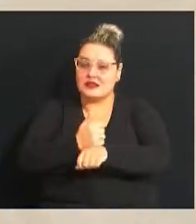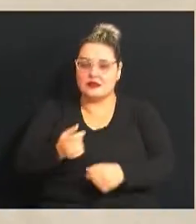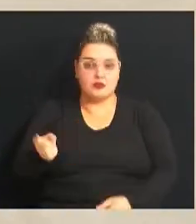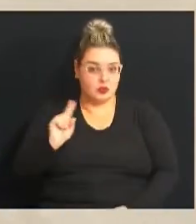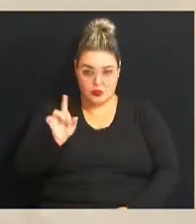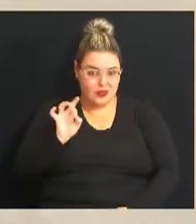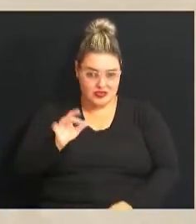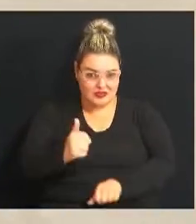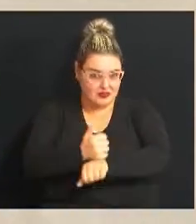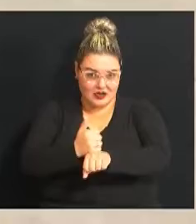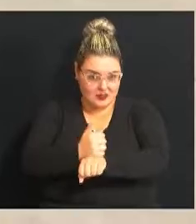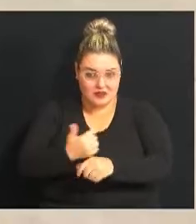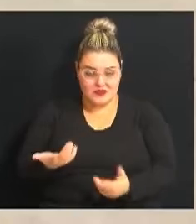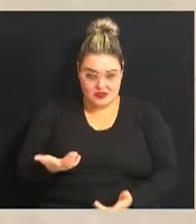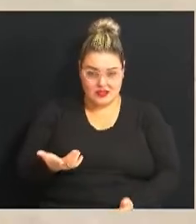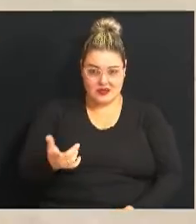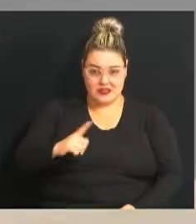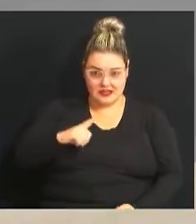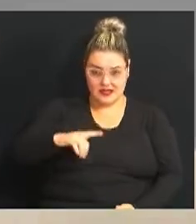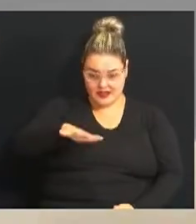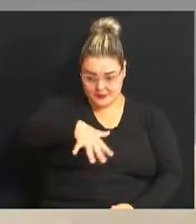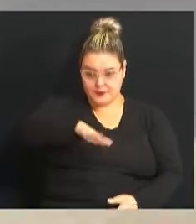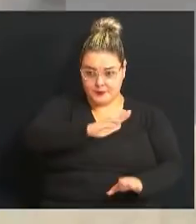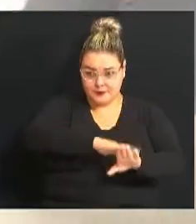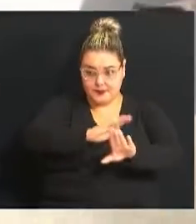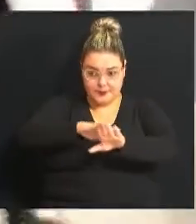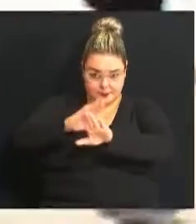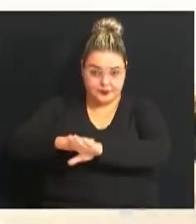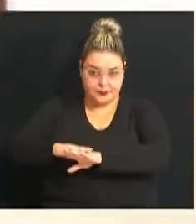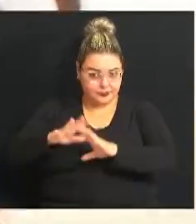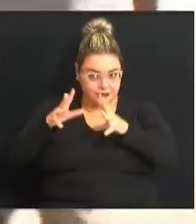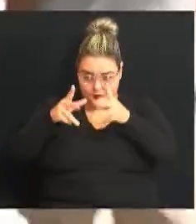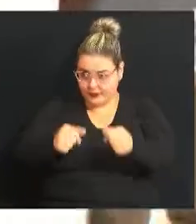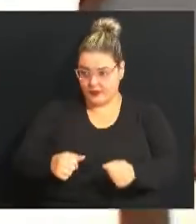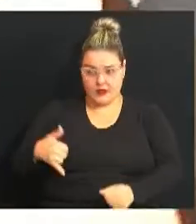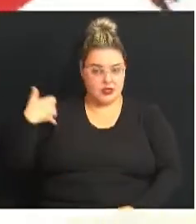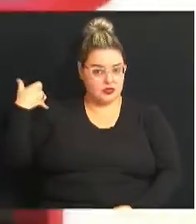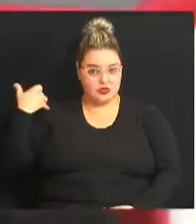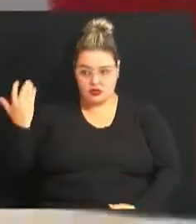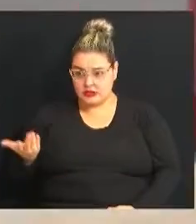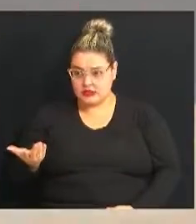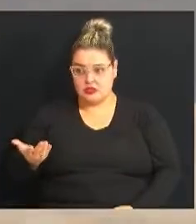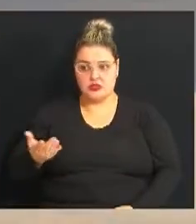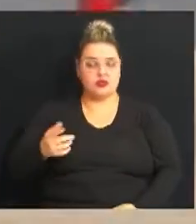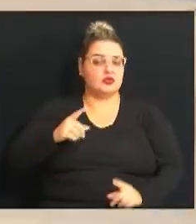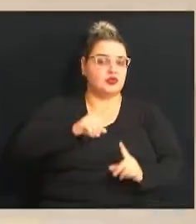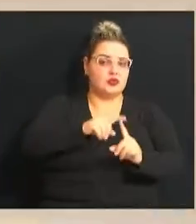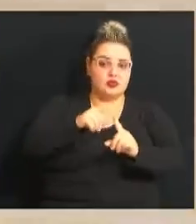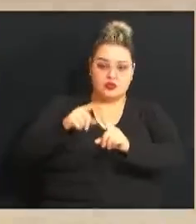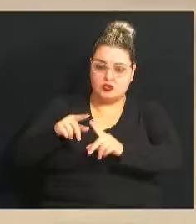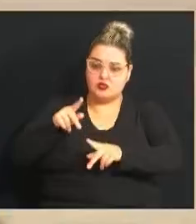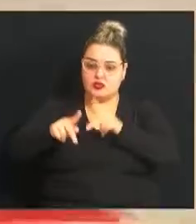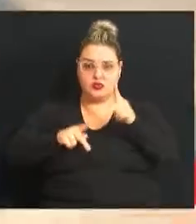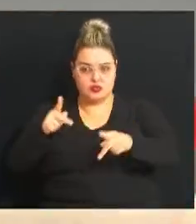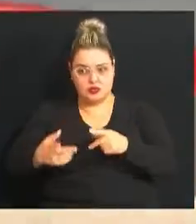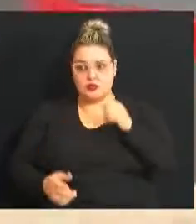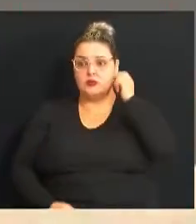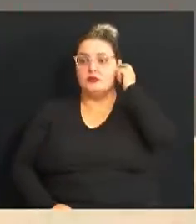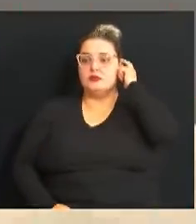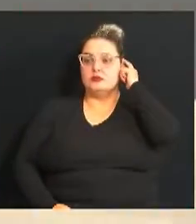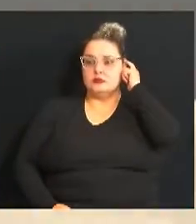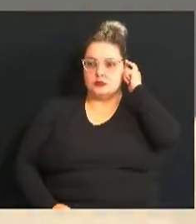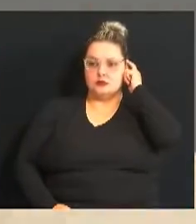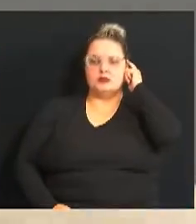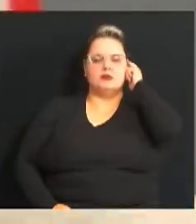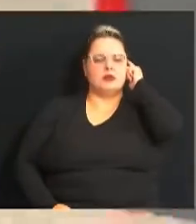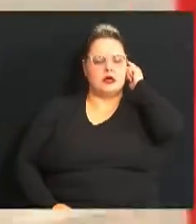quem é atleta, né? Então, vai ter atividades ali para todas as idades, todos os públicos. Totalmente, isso daí é para